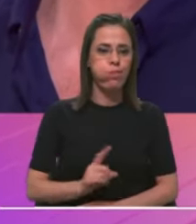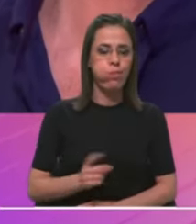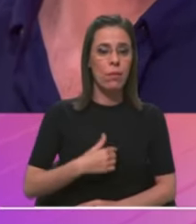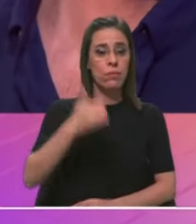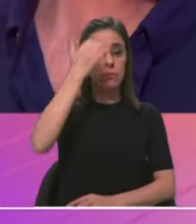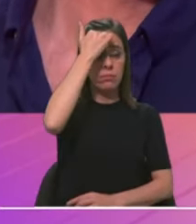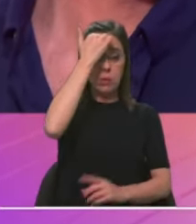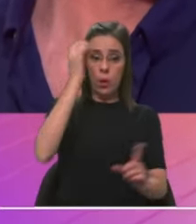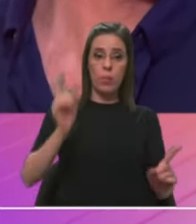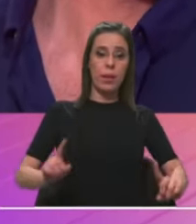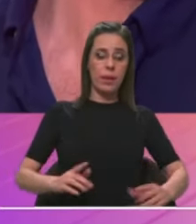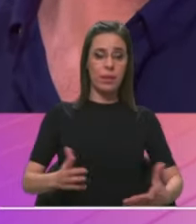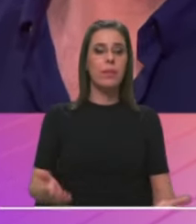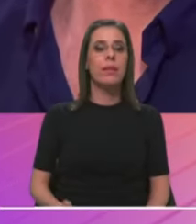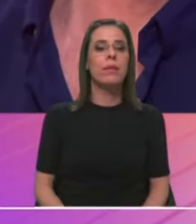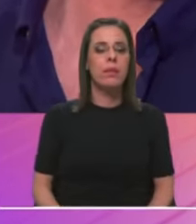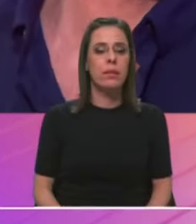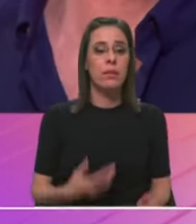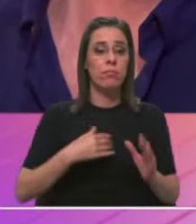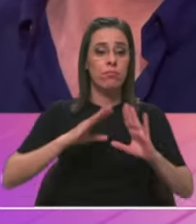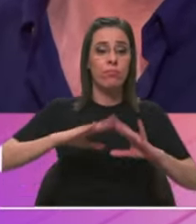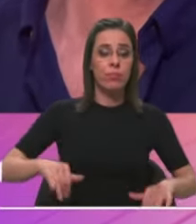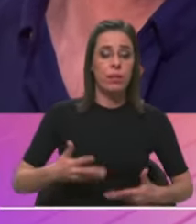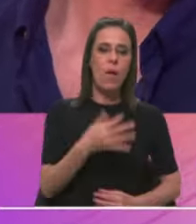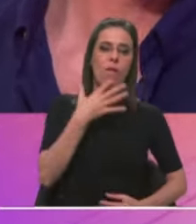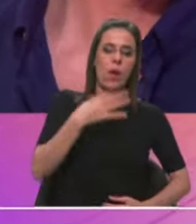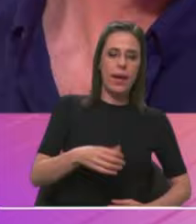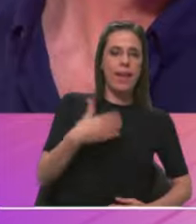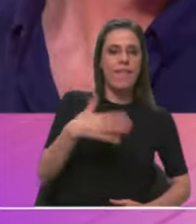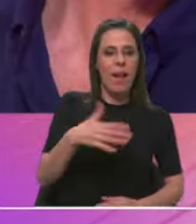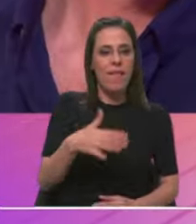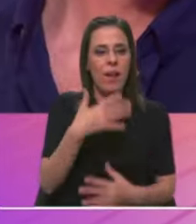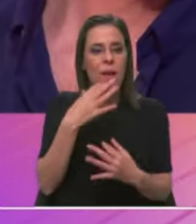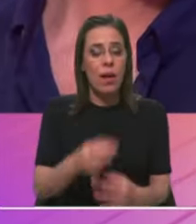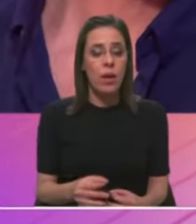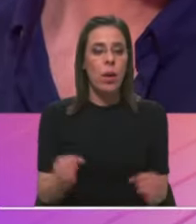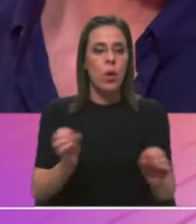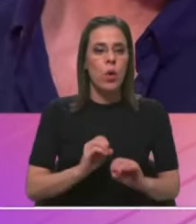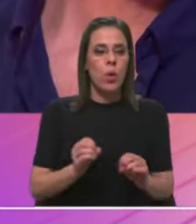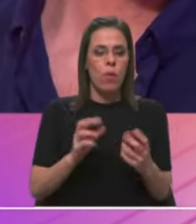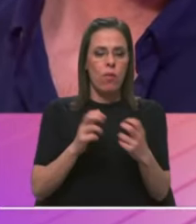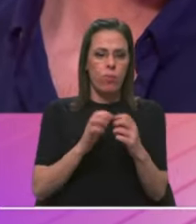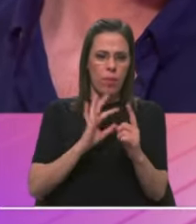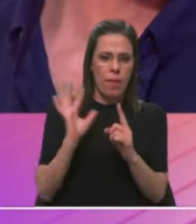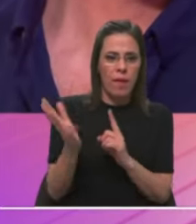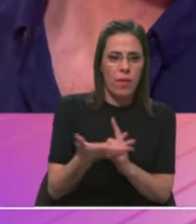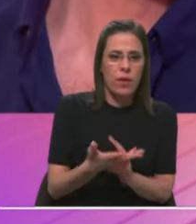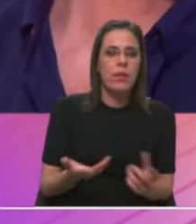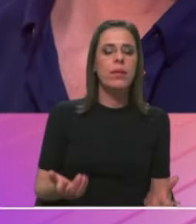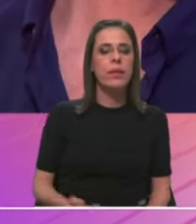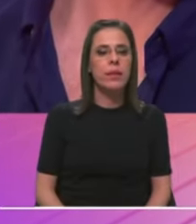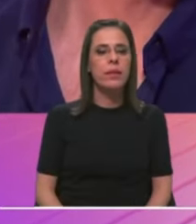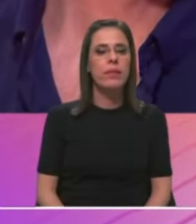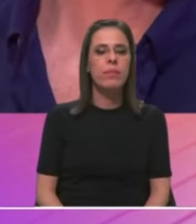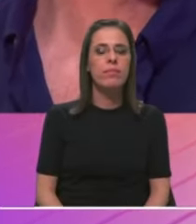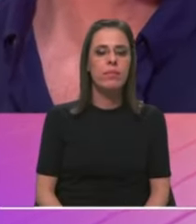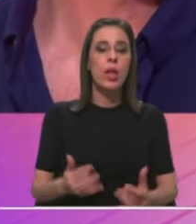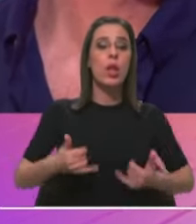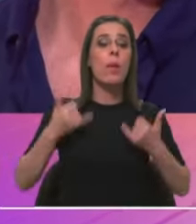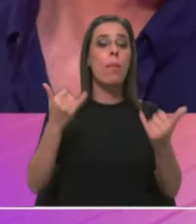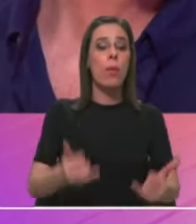me arrependo de ter terminado a relação, portanto... Não houve muito ruído à vossa volta também? Também.